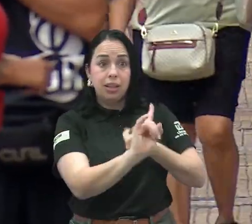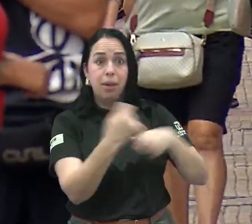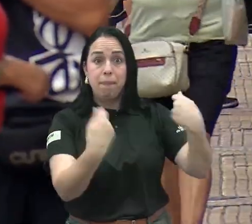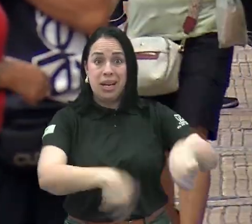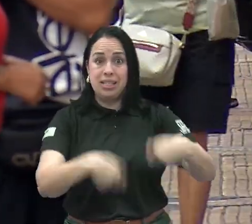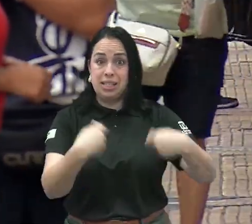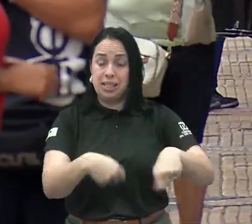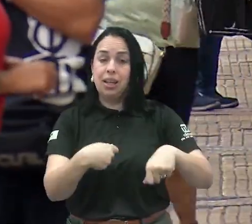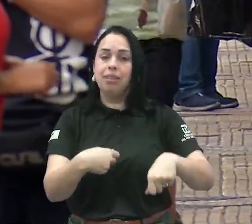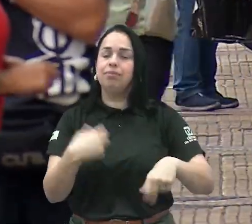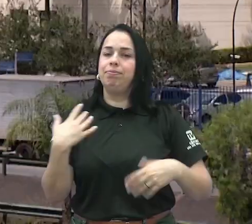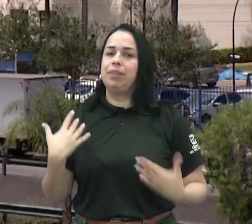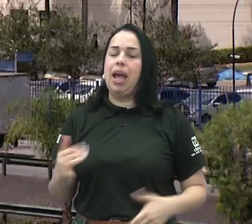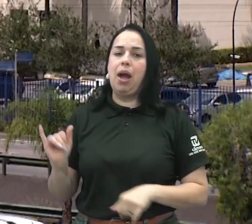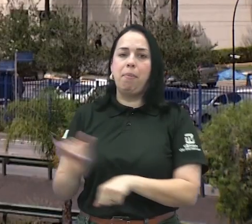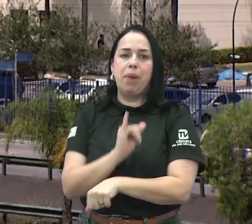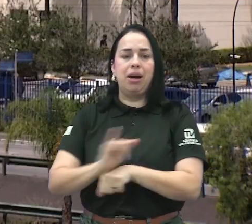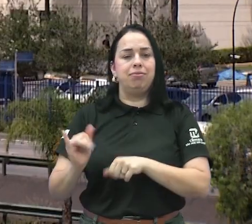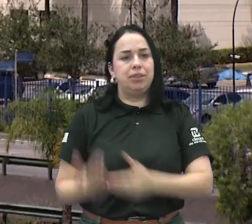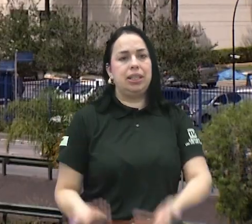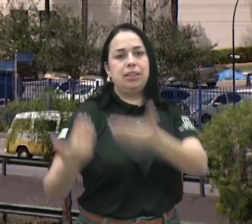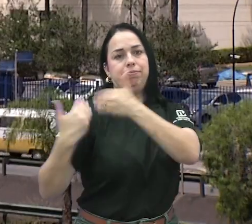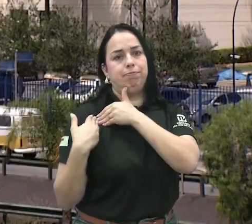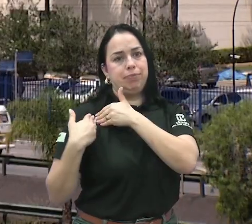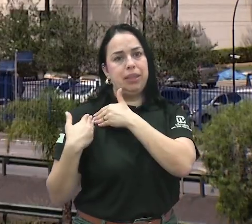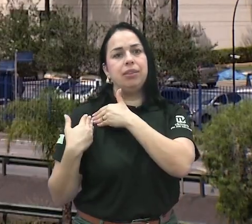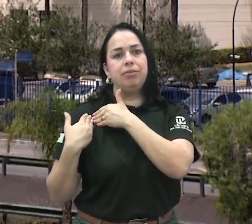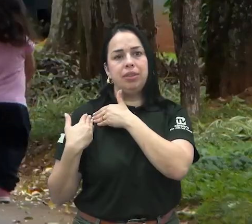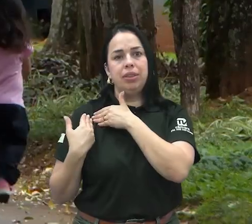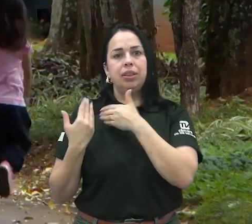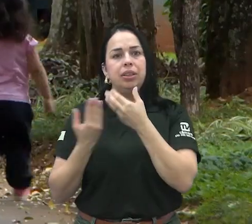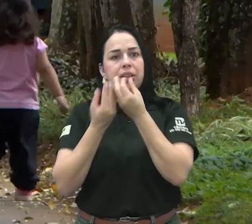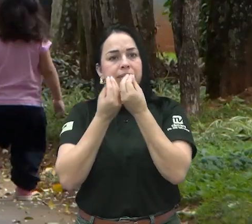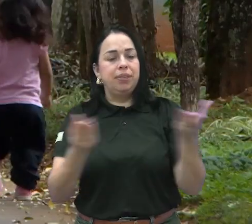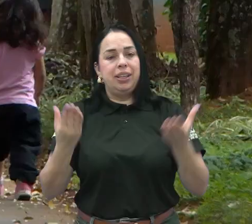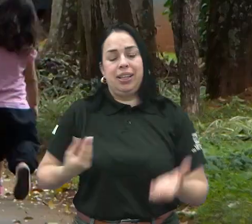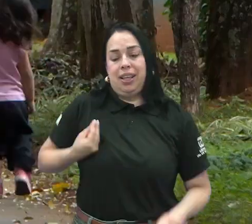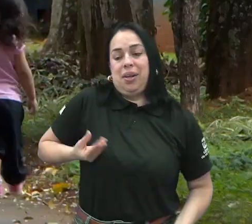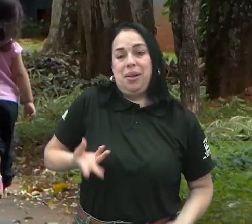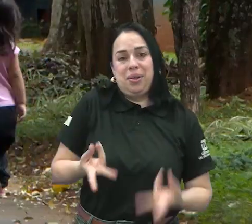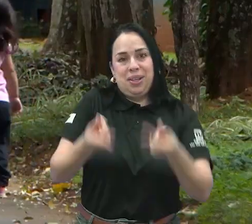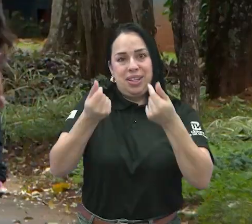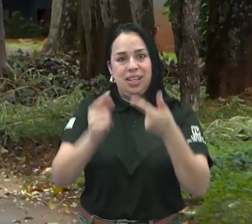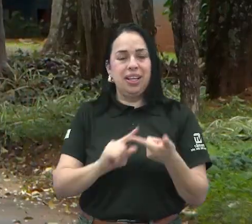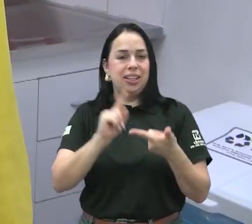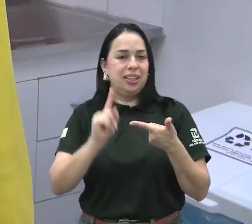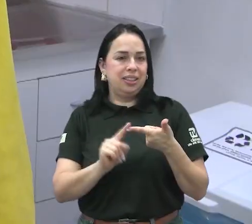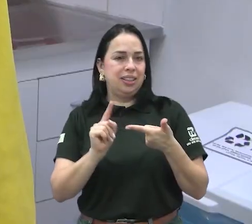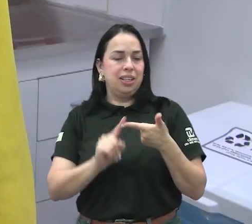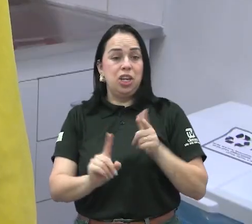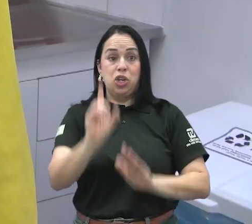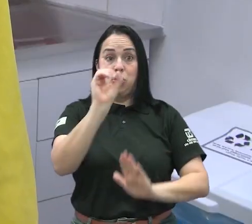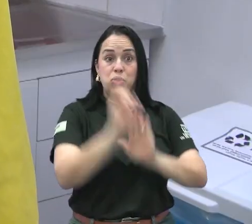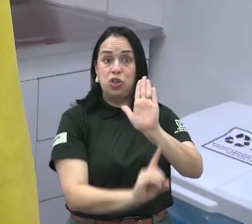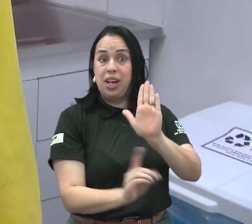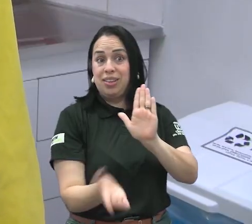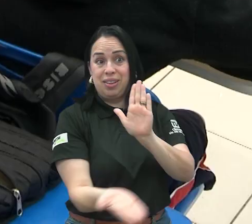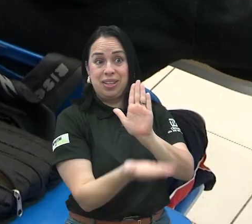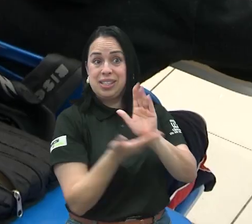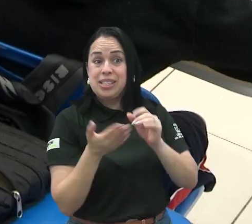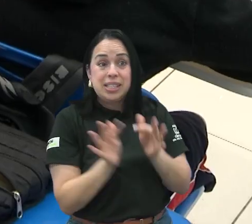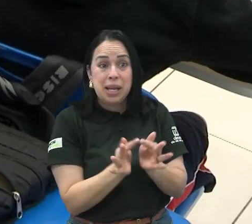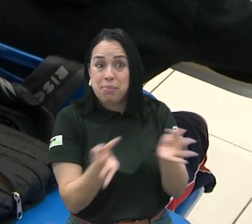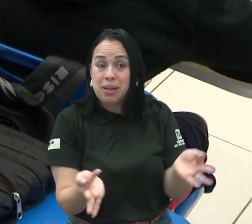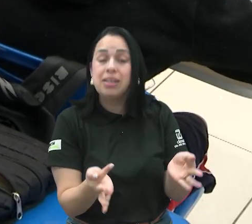atender o que a população precisa é um dever do poder público. Oferecer uma boa qualidade de vida e a garantia dos